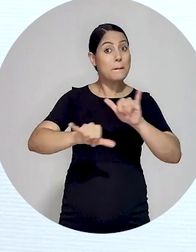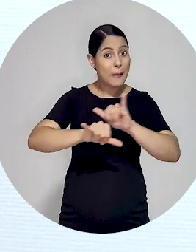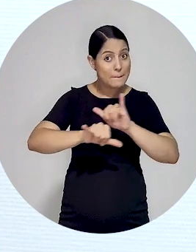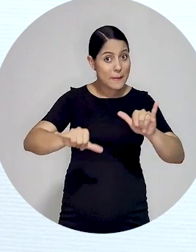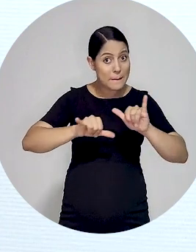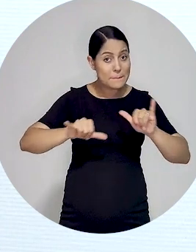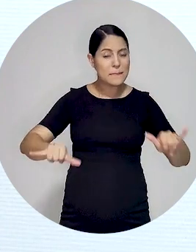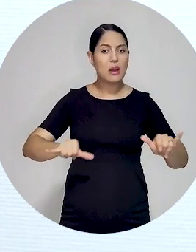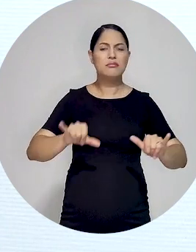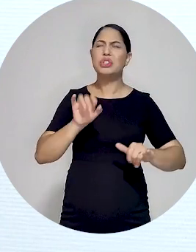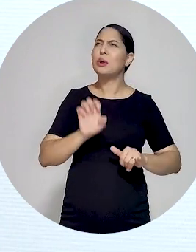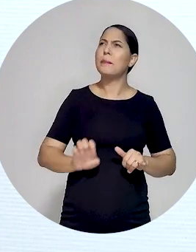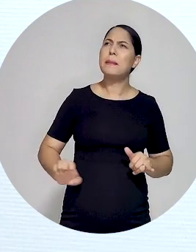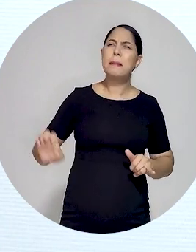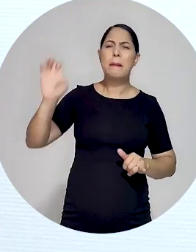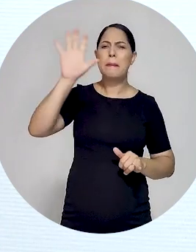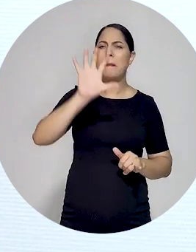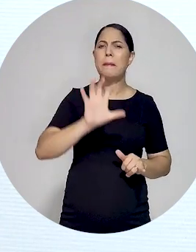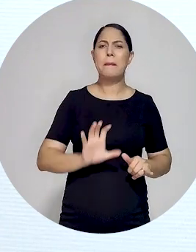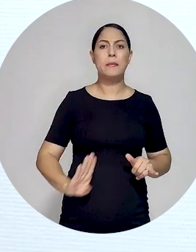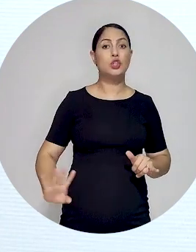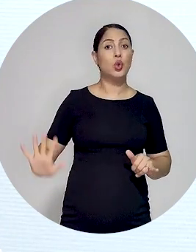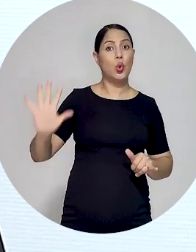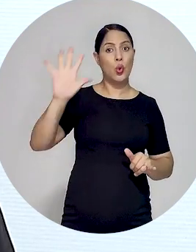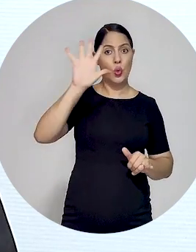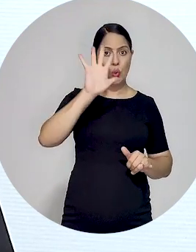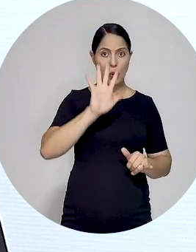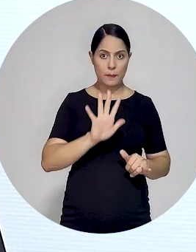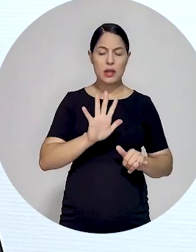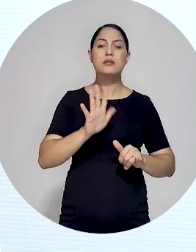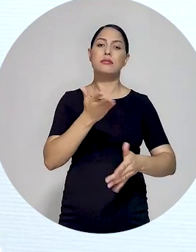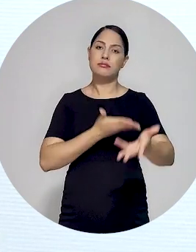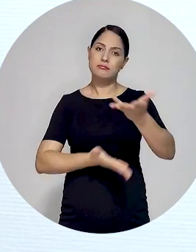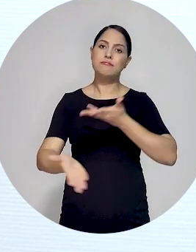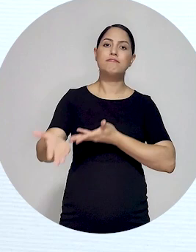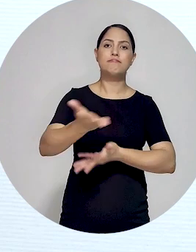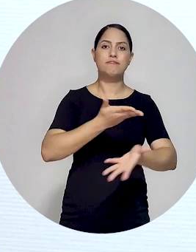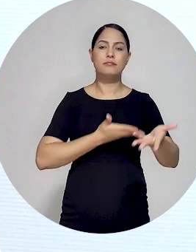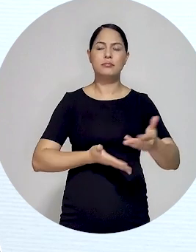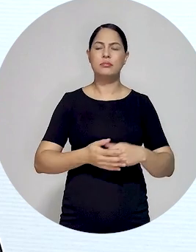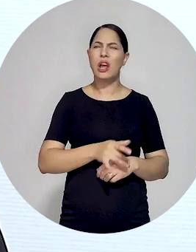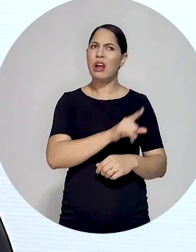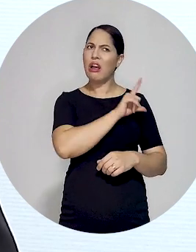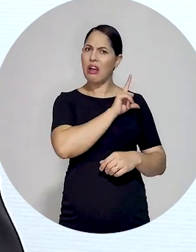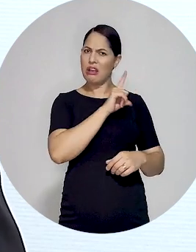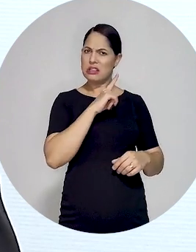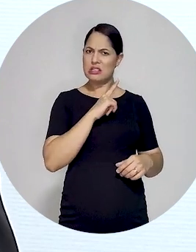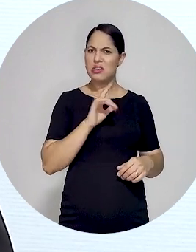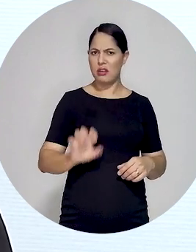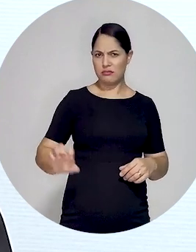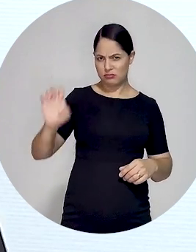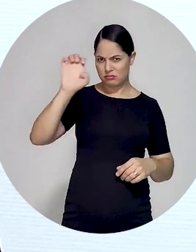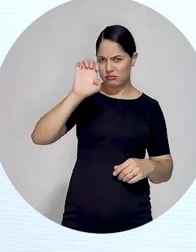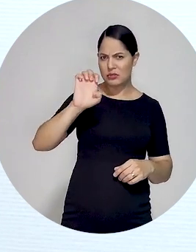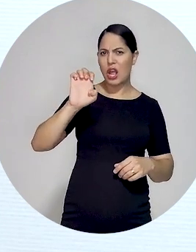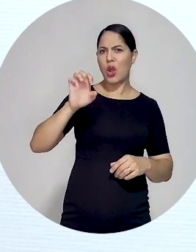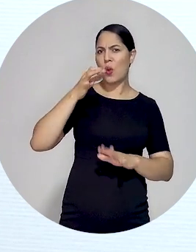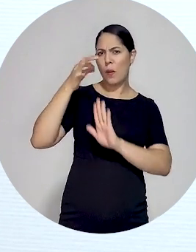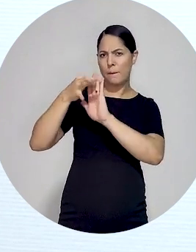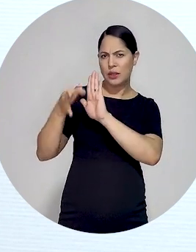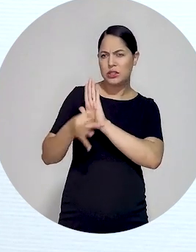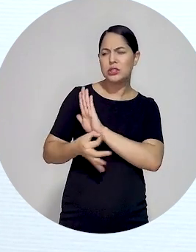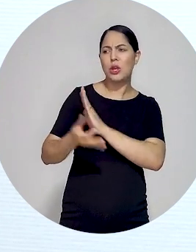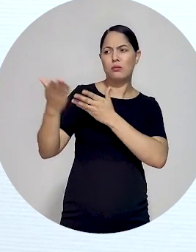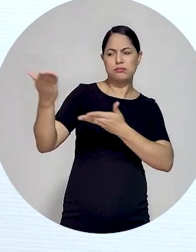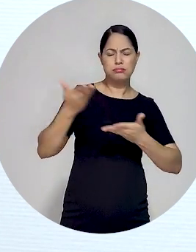possa divulgar e compartilhar com as seccionais e com as subseções. Nós antes recebemos diversas sugestões